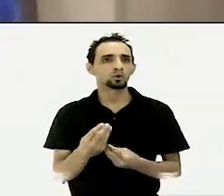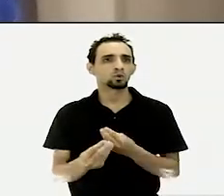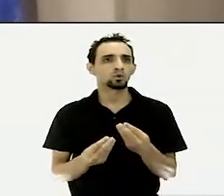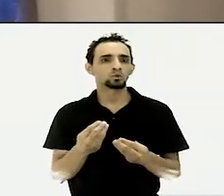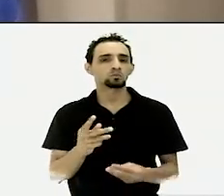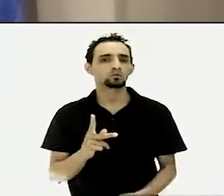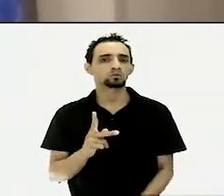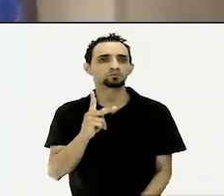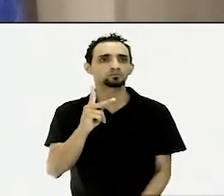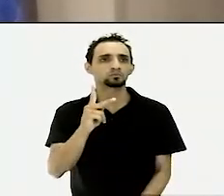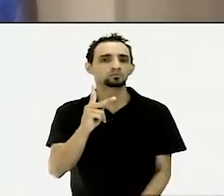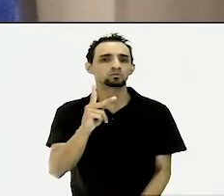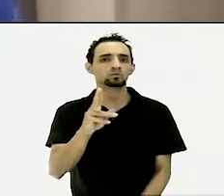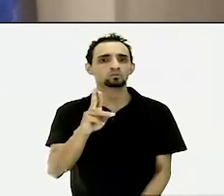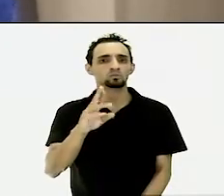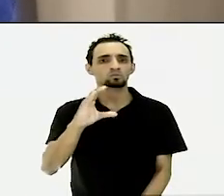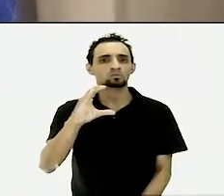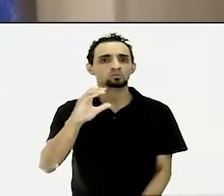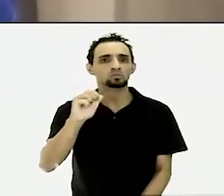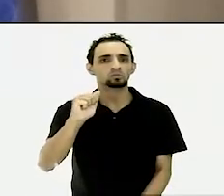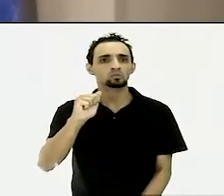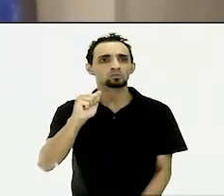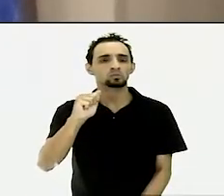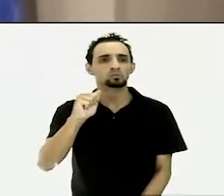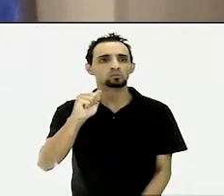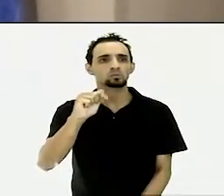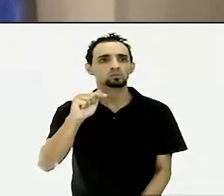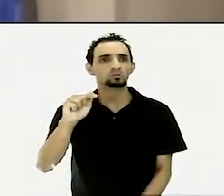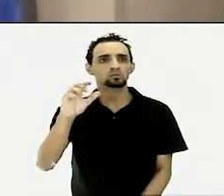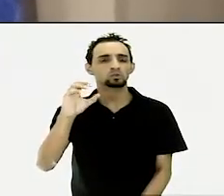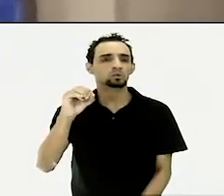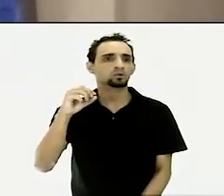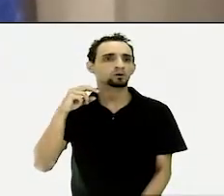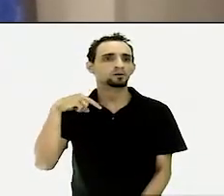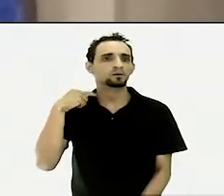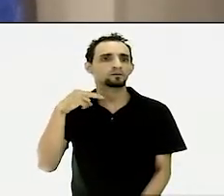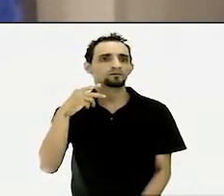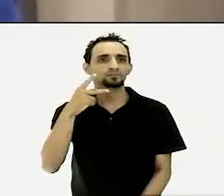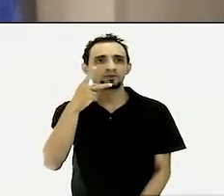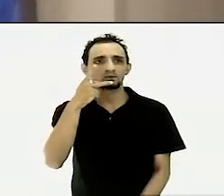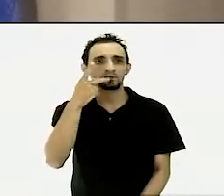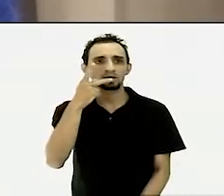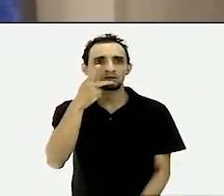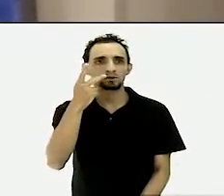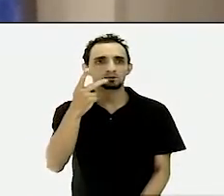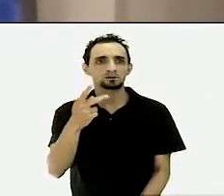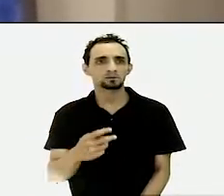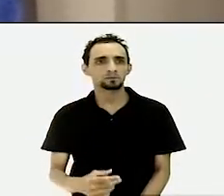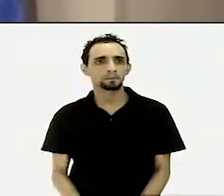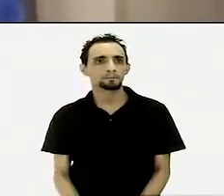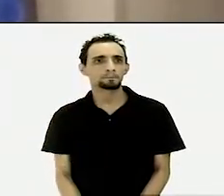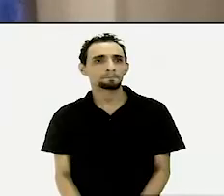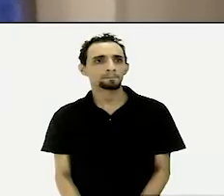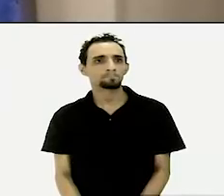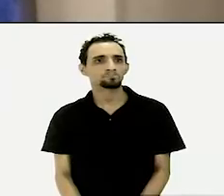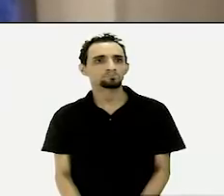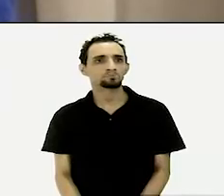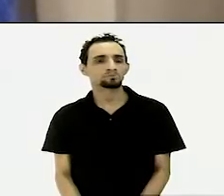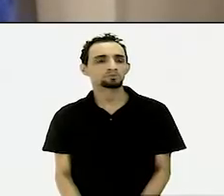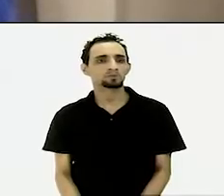não é o que o senhor falou, é o trailer dos irmãos ali, ir para dentro, só fazer da infraestrutura, porque